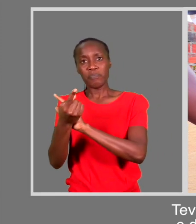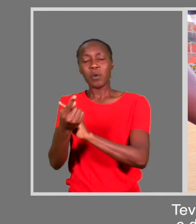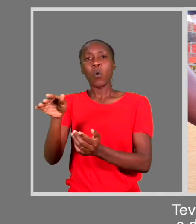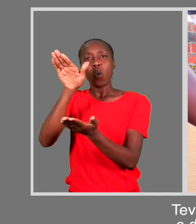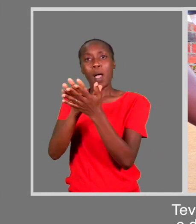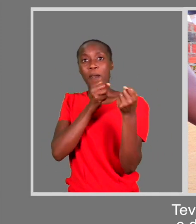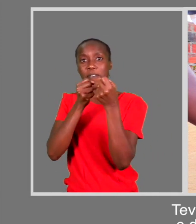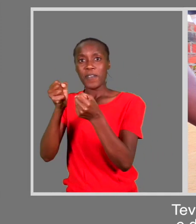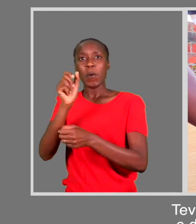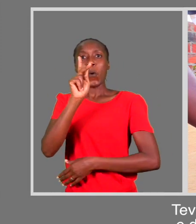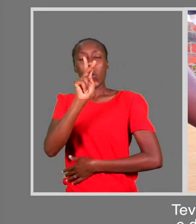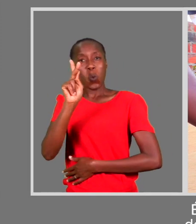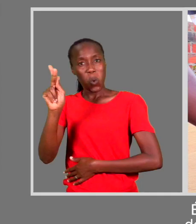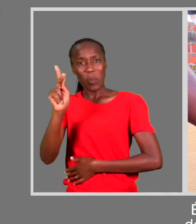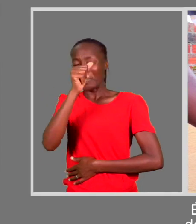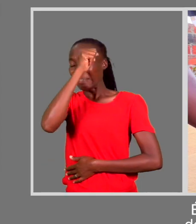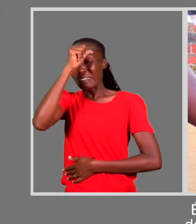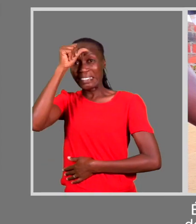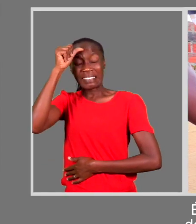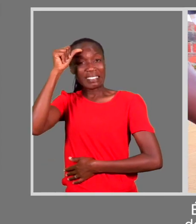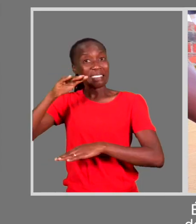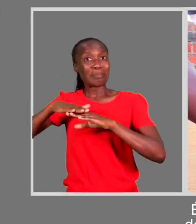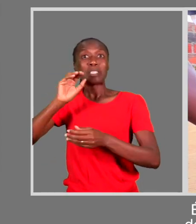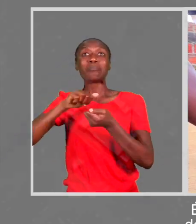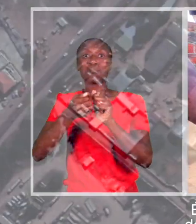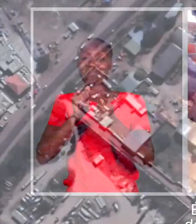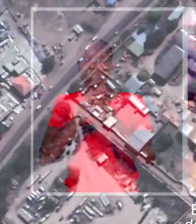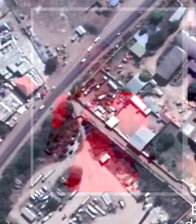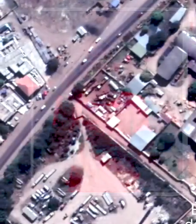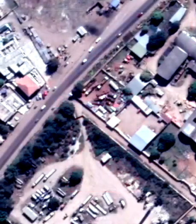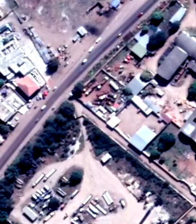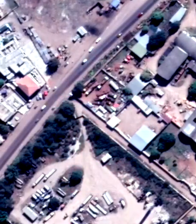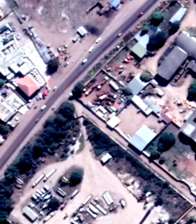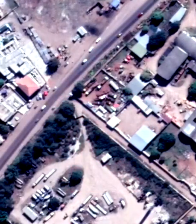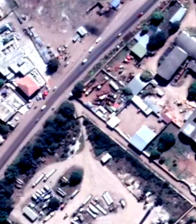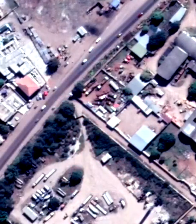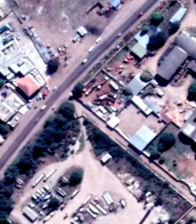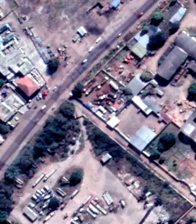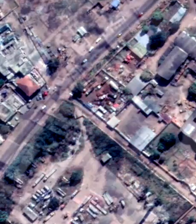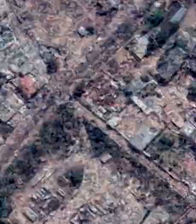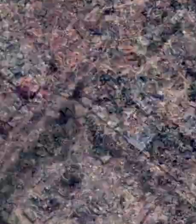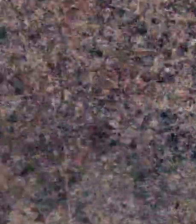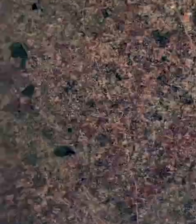e da Baixa para o Congolote. É muito difícil por causa de dinheiro de chapa.